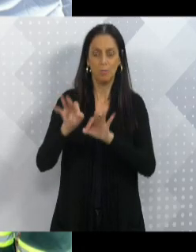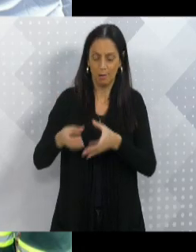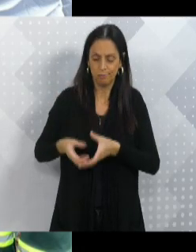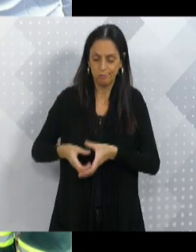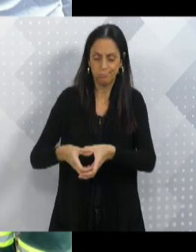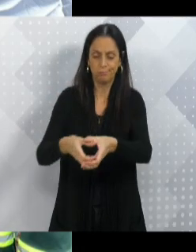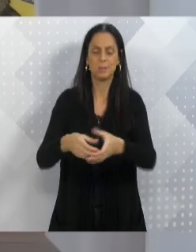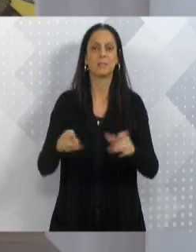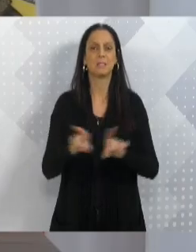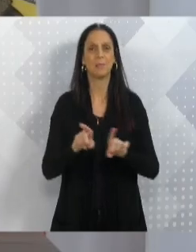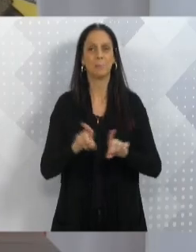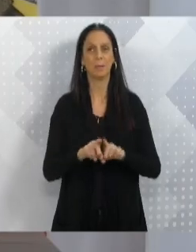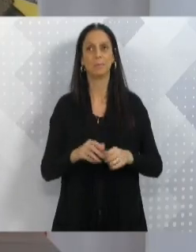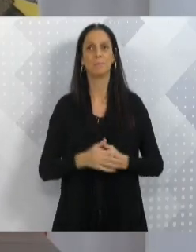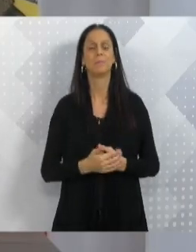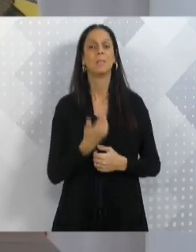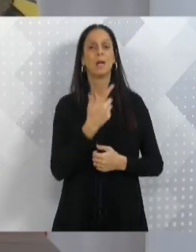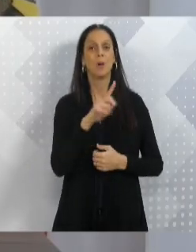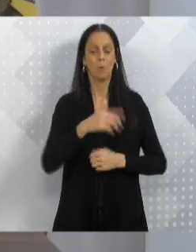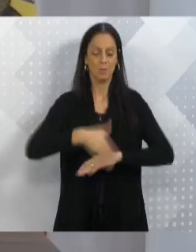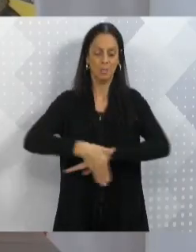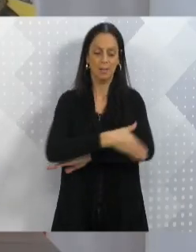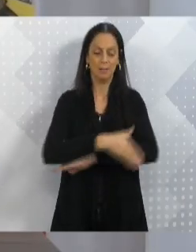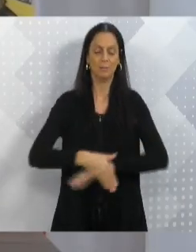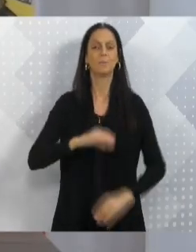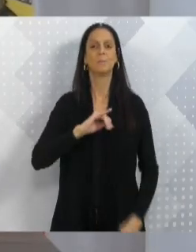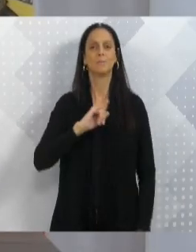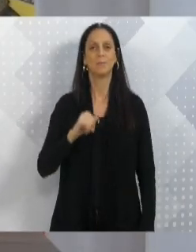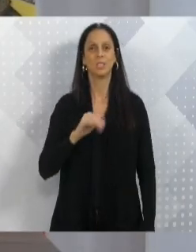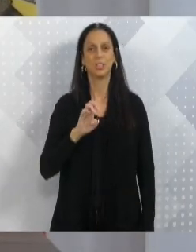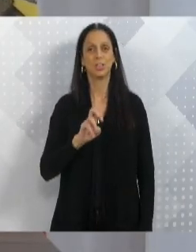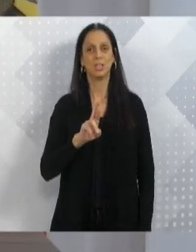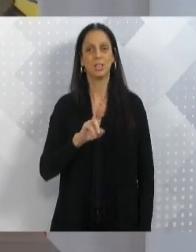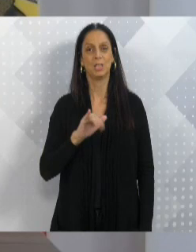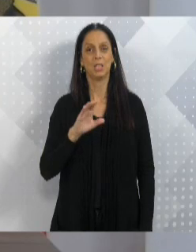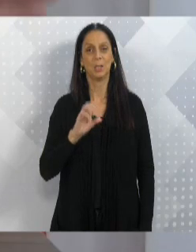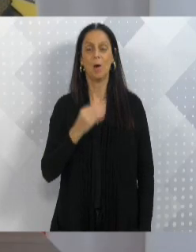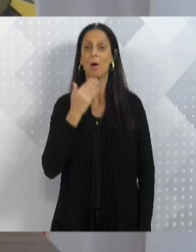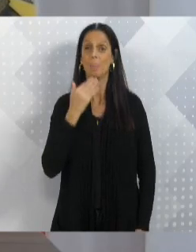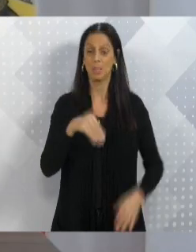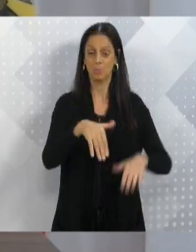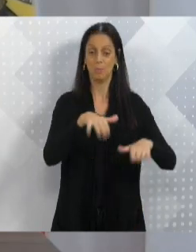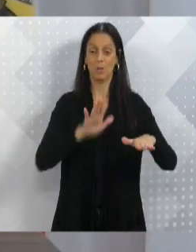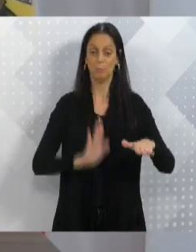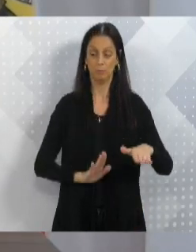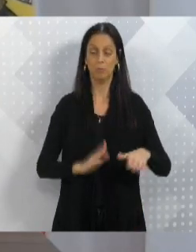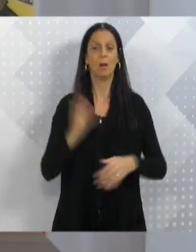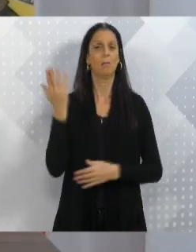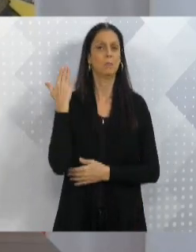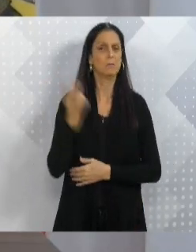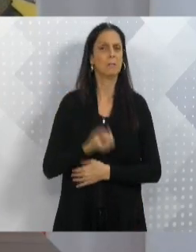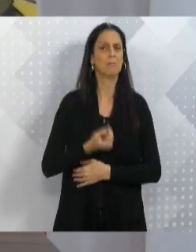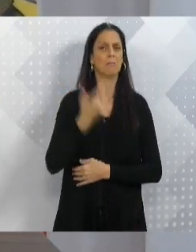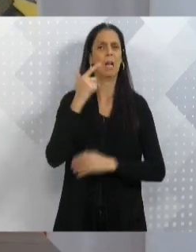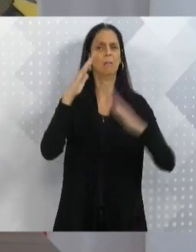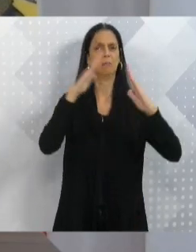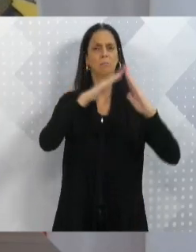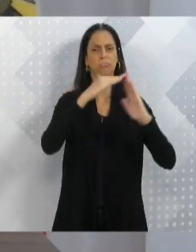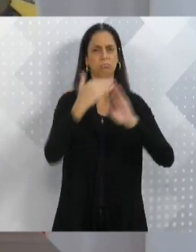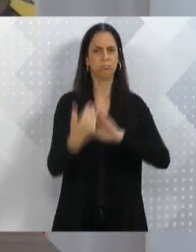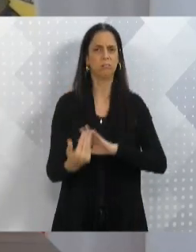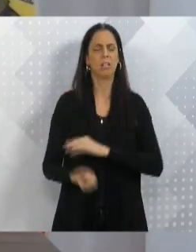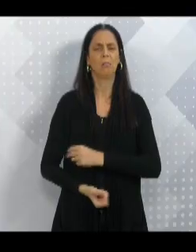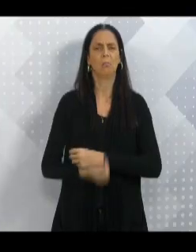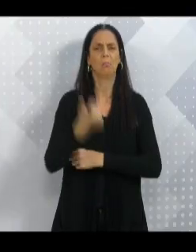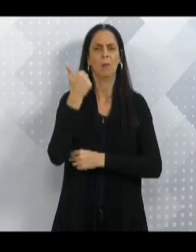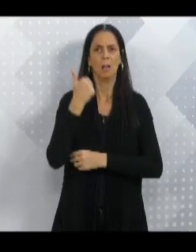Uma faixa sanitária na rua Jericó, que há muito tempo vinha se pedindo e quase derrubou o galpão e não estava conseguindo chegar